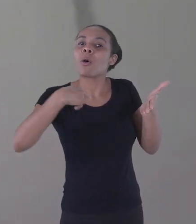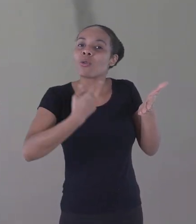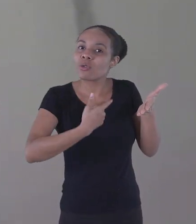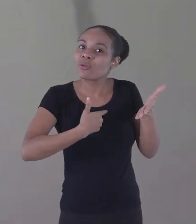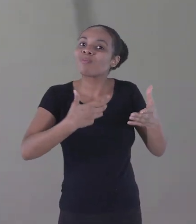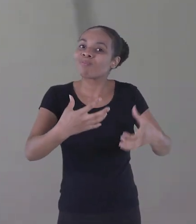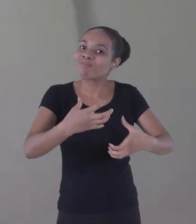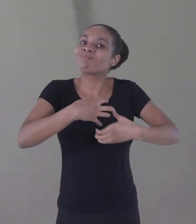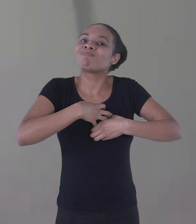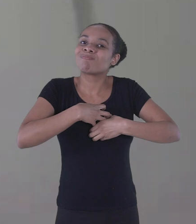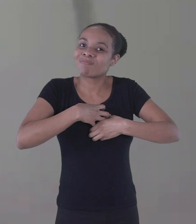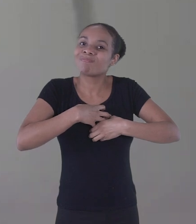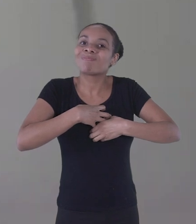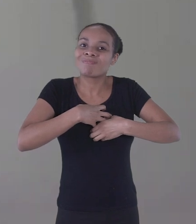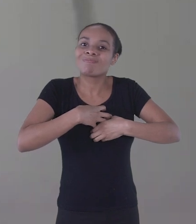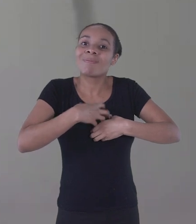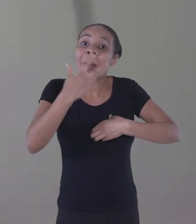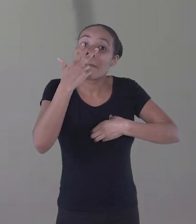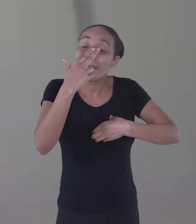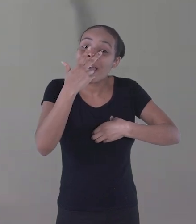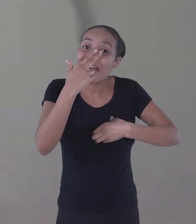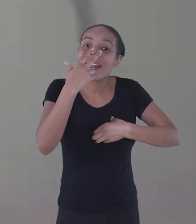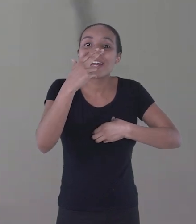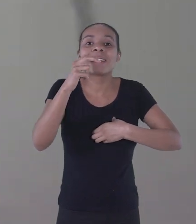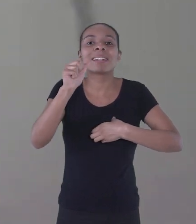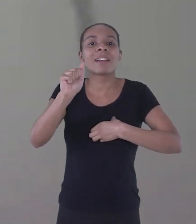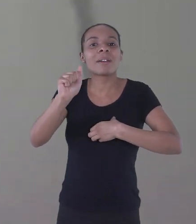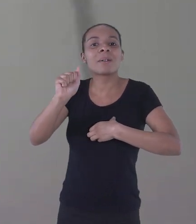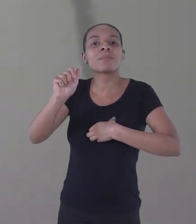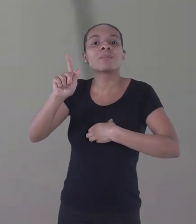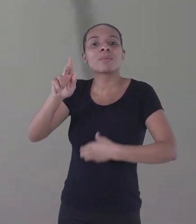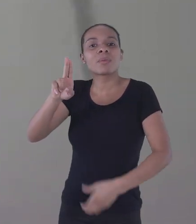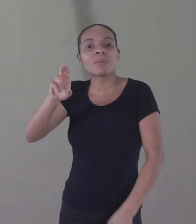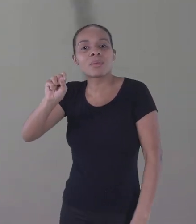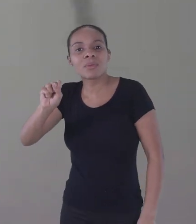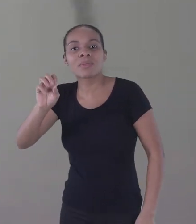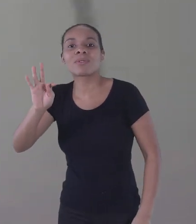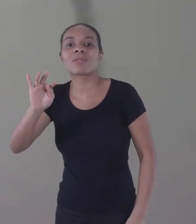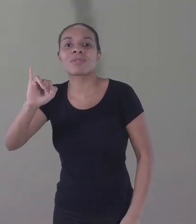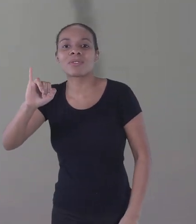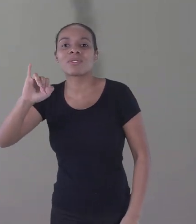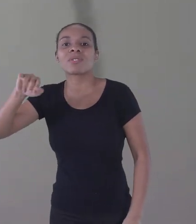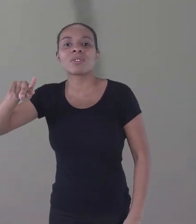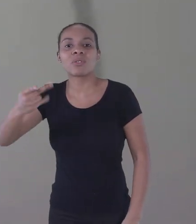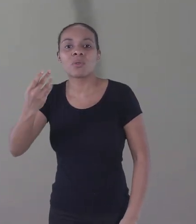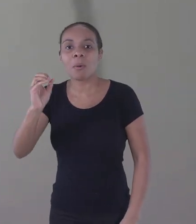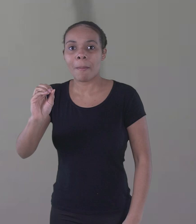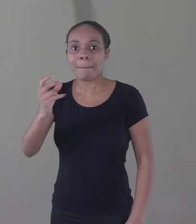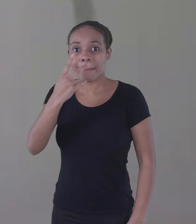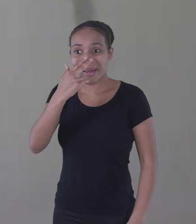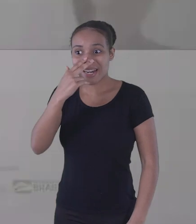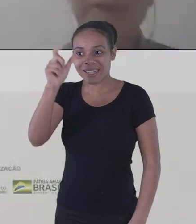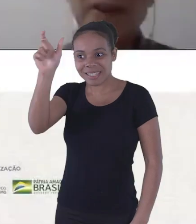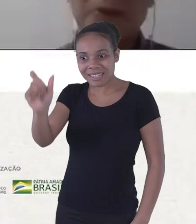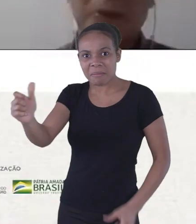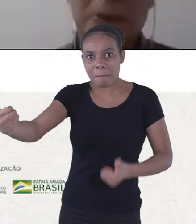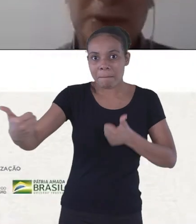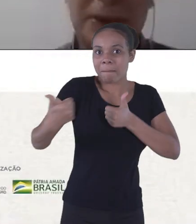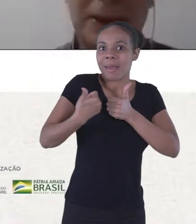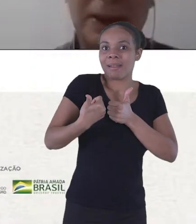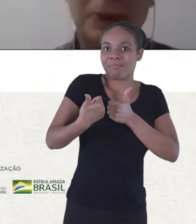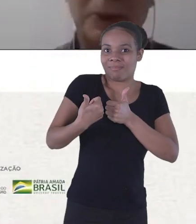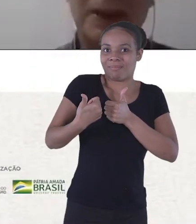seu livro. Parece que o Santo Agostinho, ou parece que o Luiz está deitado ali na nossa frente e a gente está